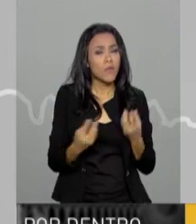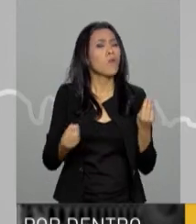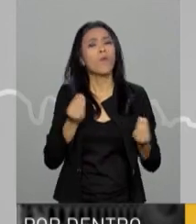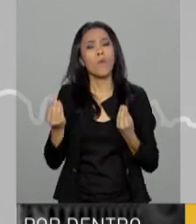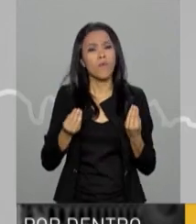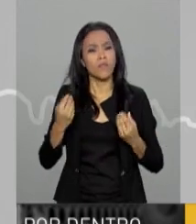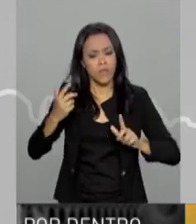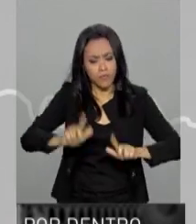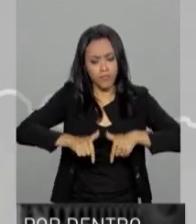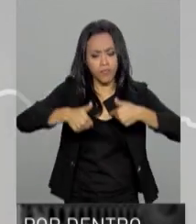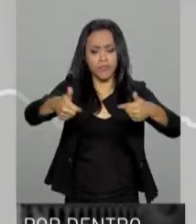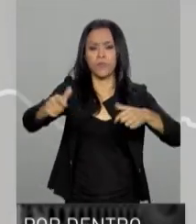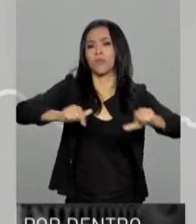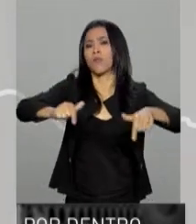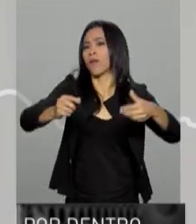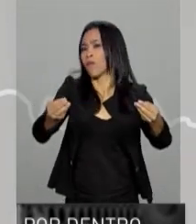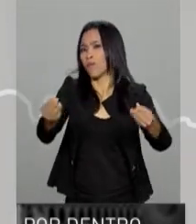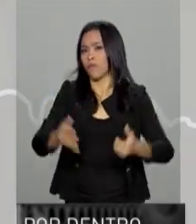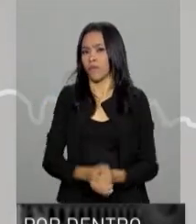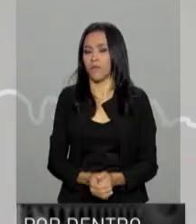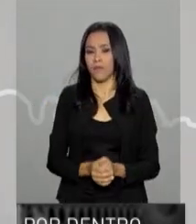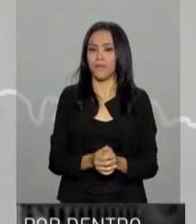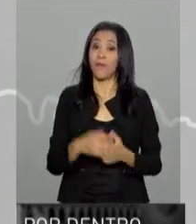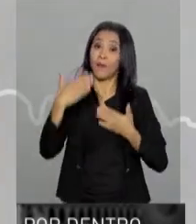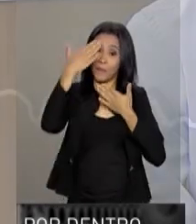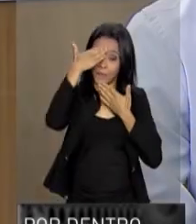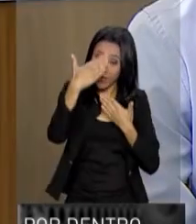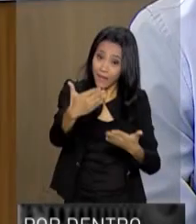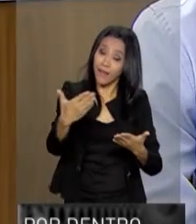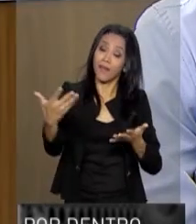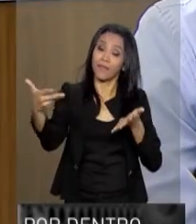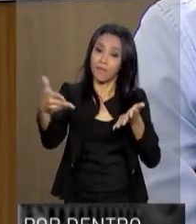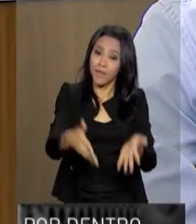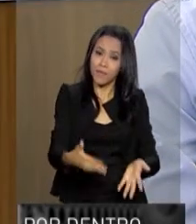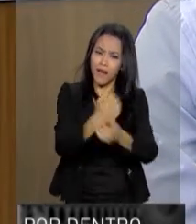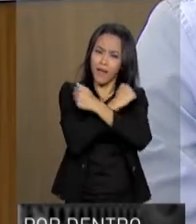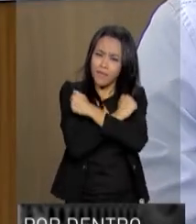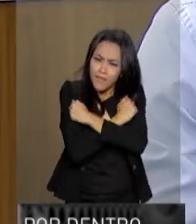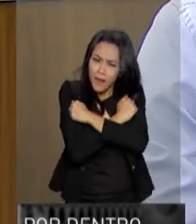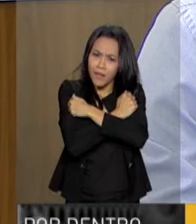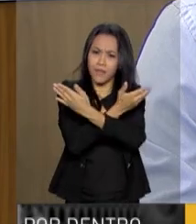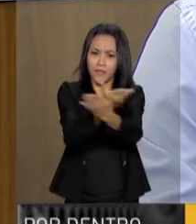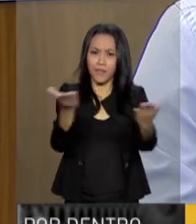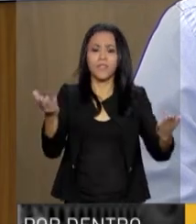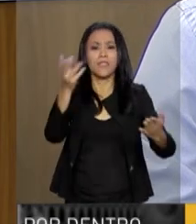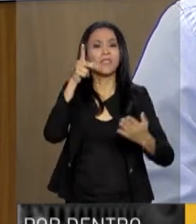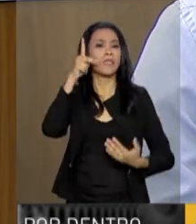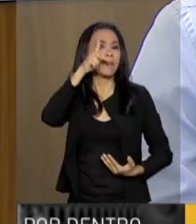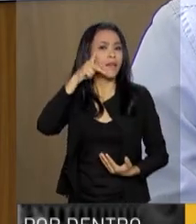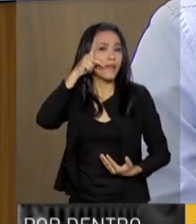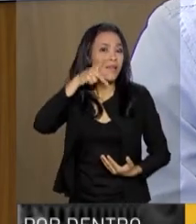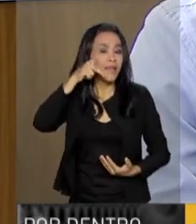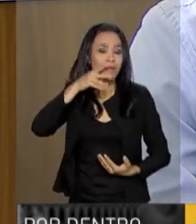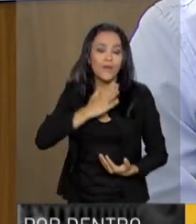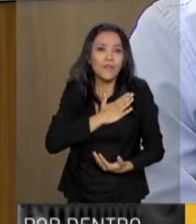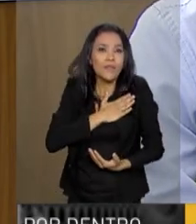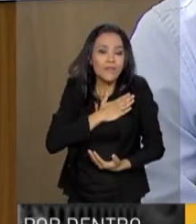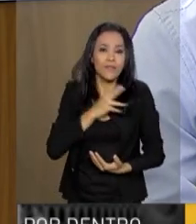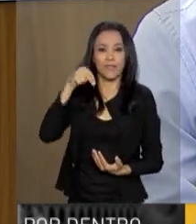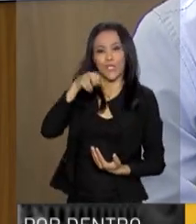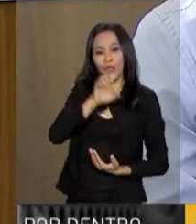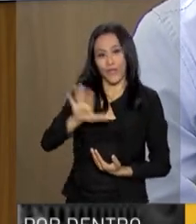a jaqueline obrigado pela sua participação abraço a todos vocês na paraíba no nosso querido nordeste